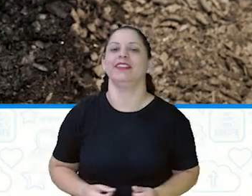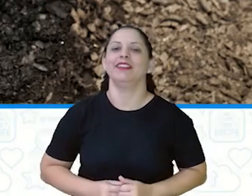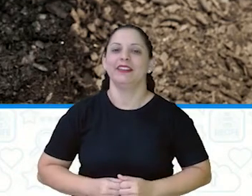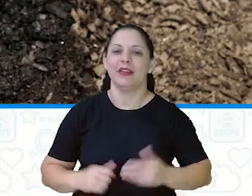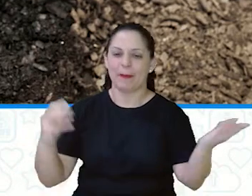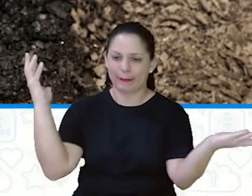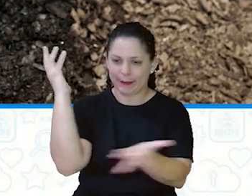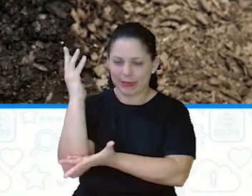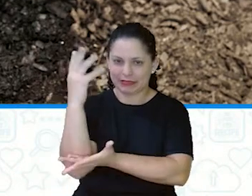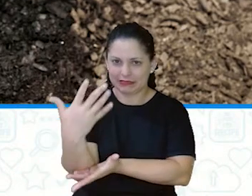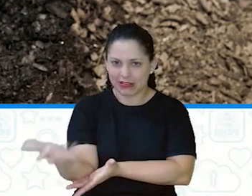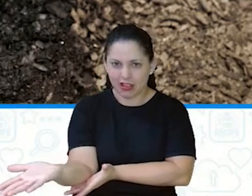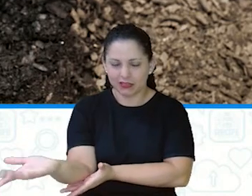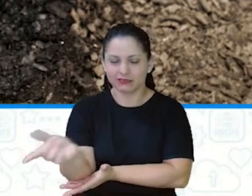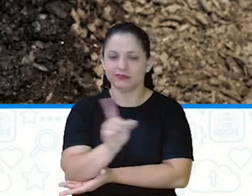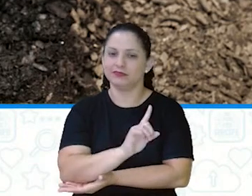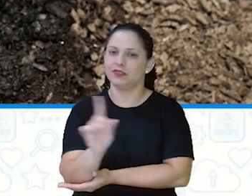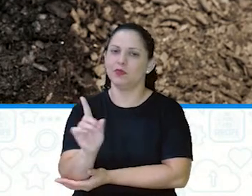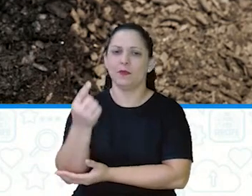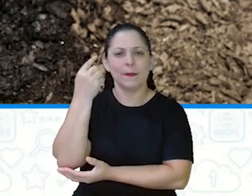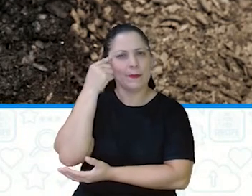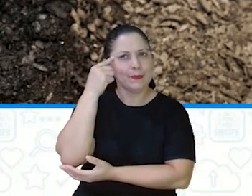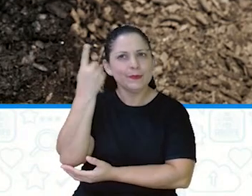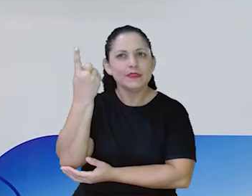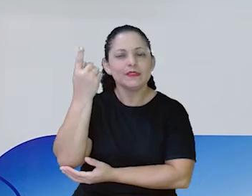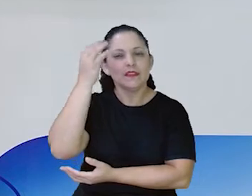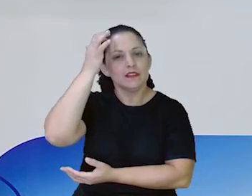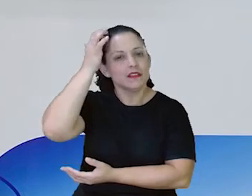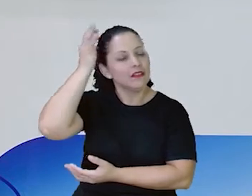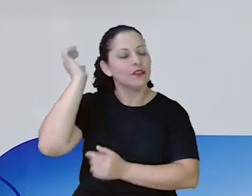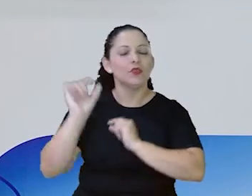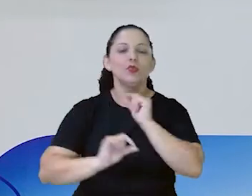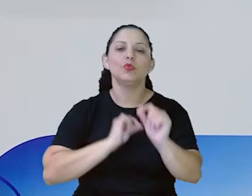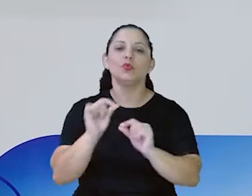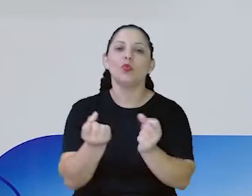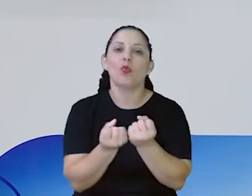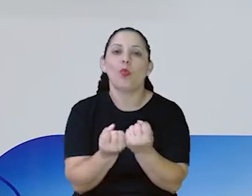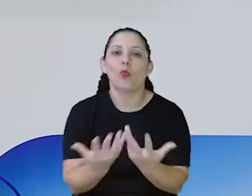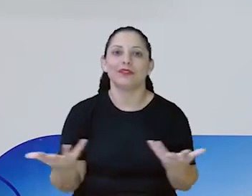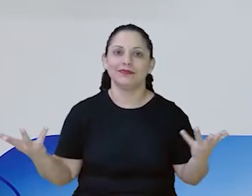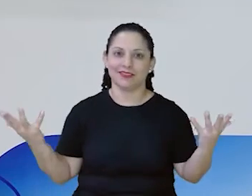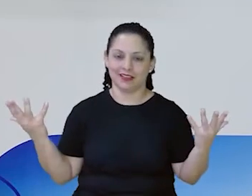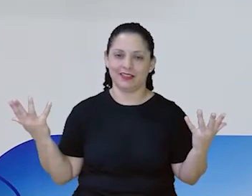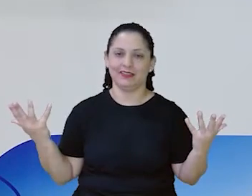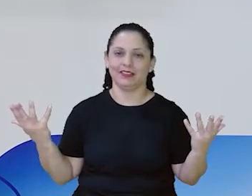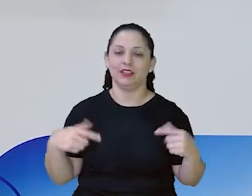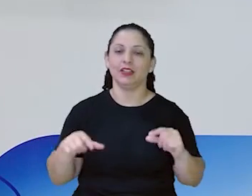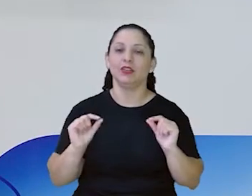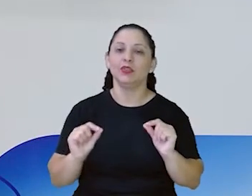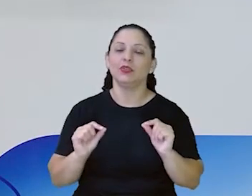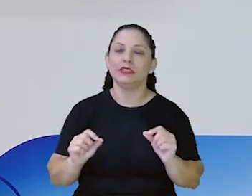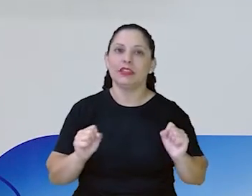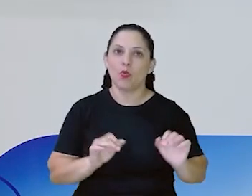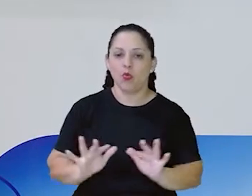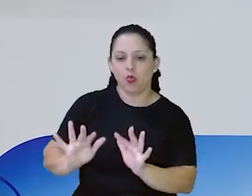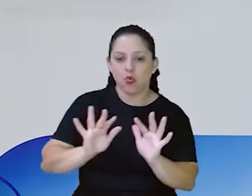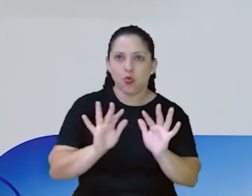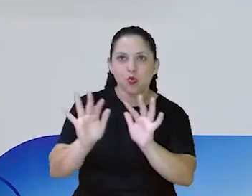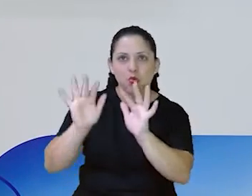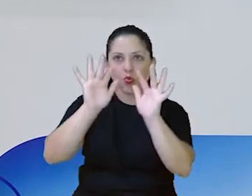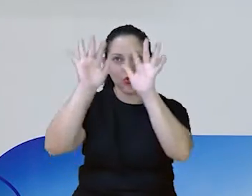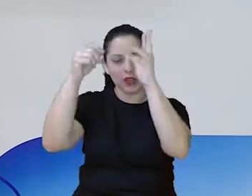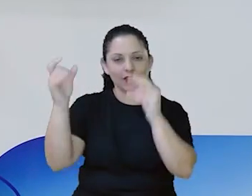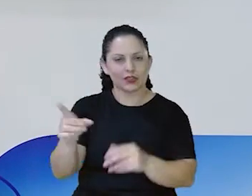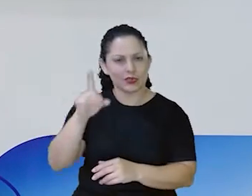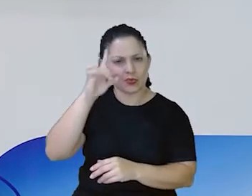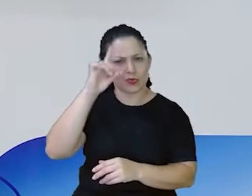desmatando. Pensa, a quantidade de gás carbônico que é colocado todos os